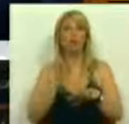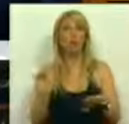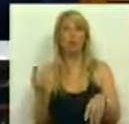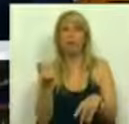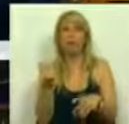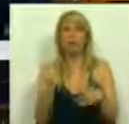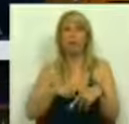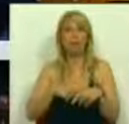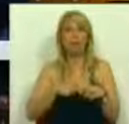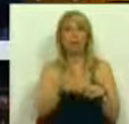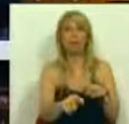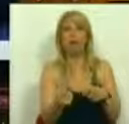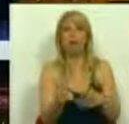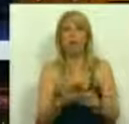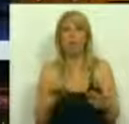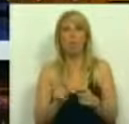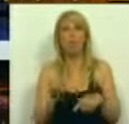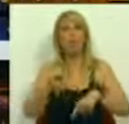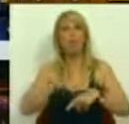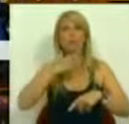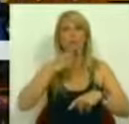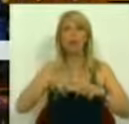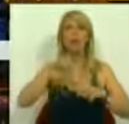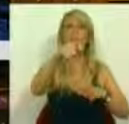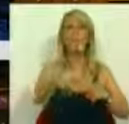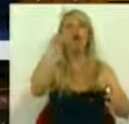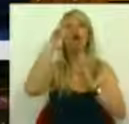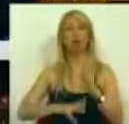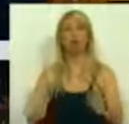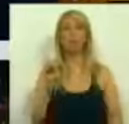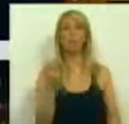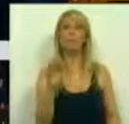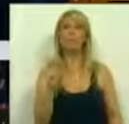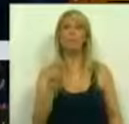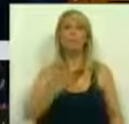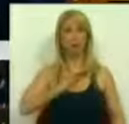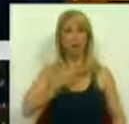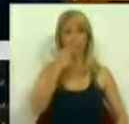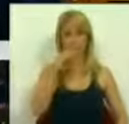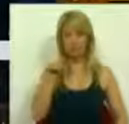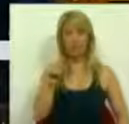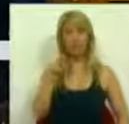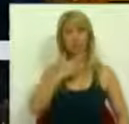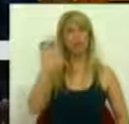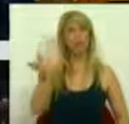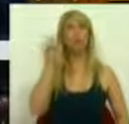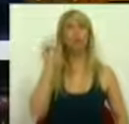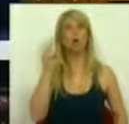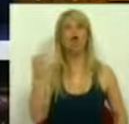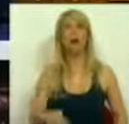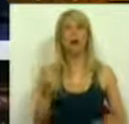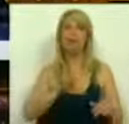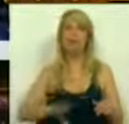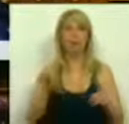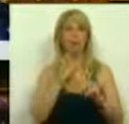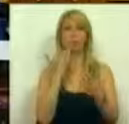certo prazo, por um alargamento do prazo do empréstimo e uma redução do spread. Mas se essa reestruturação for insuficiente e há casos em que ela não